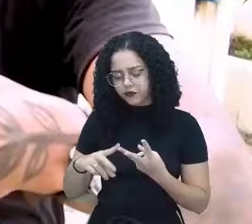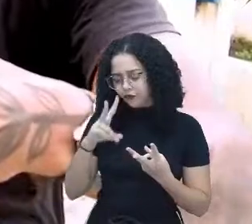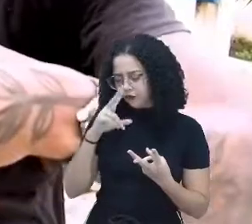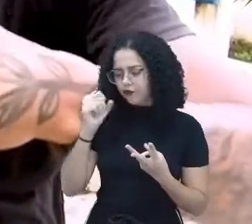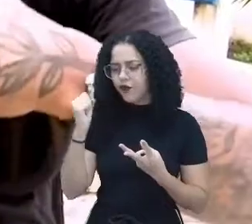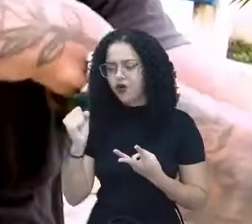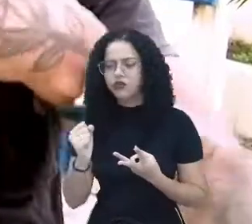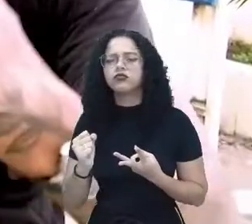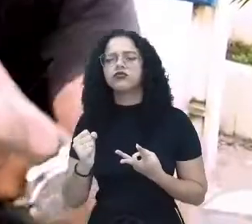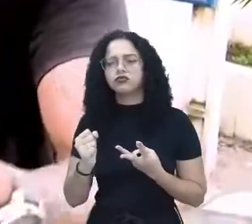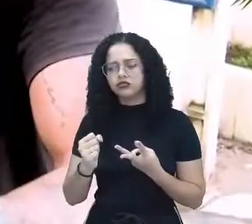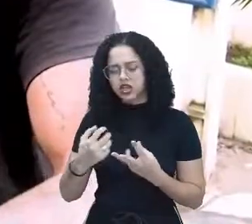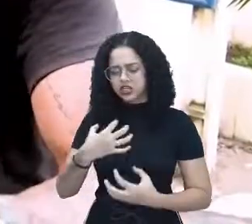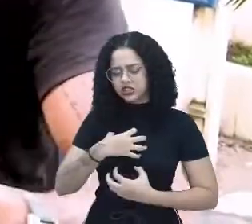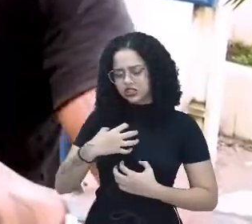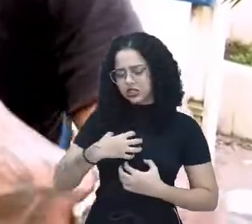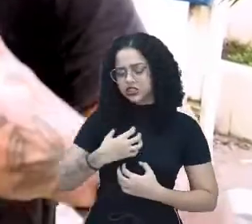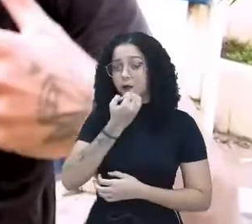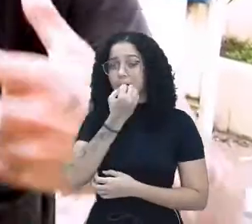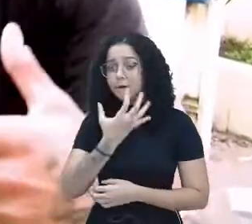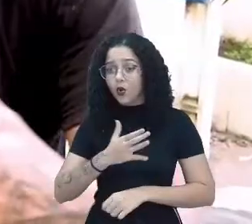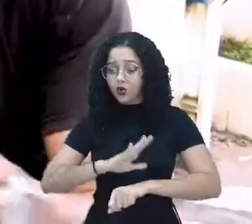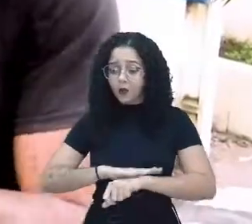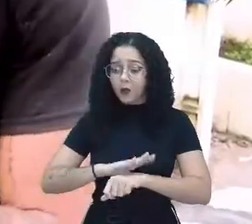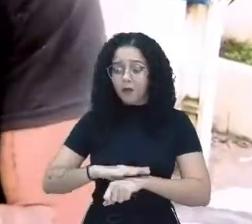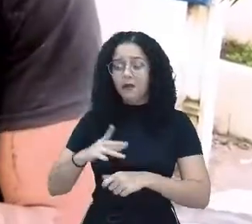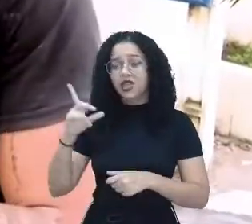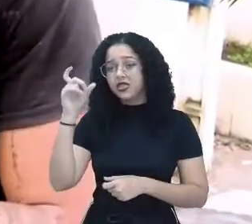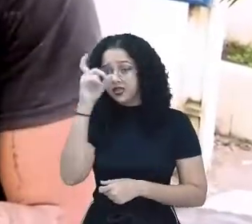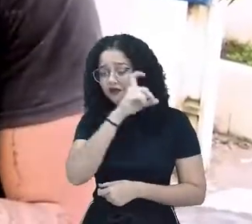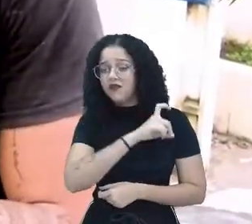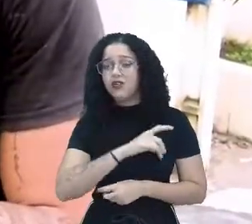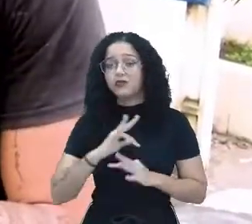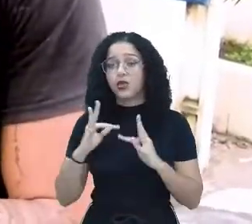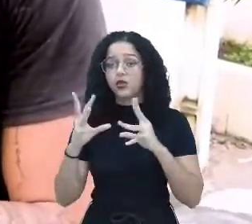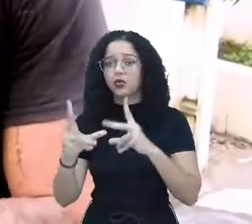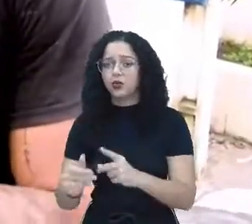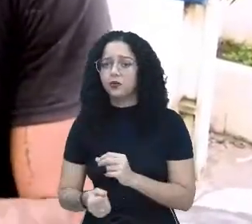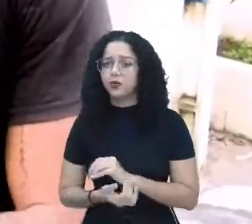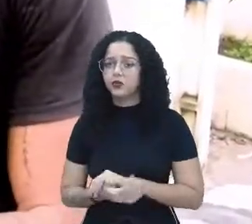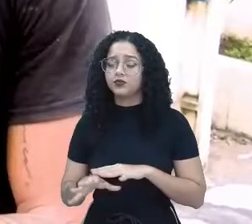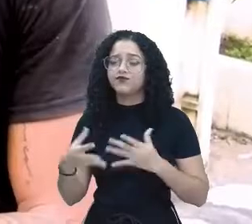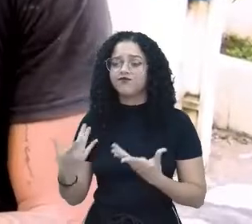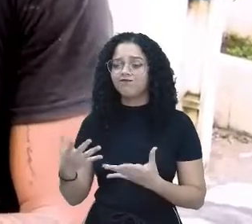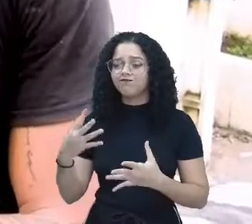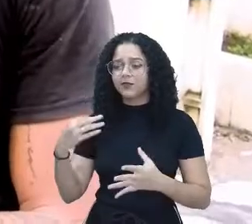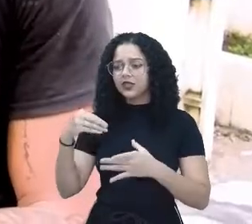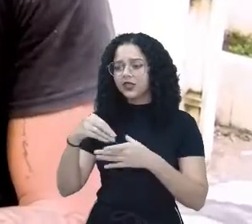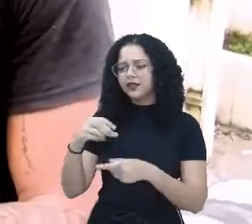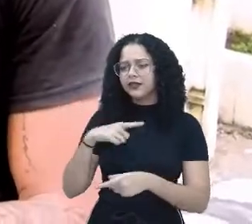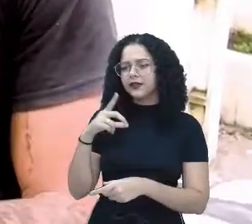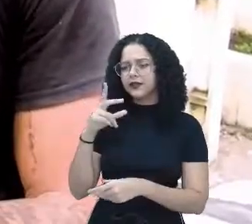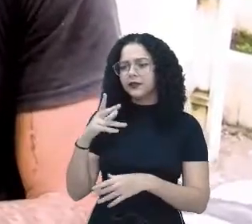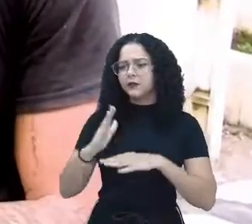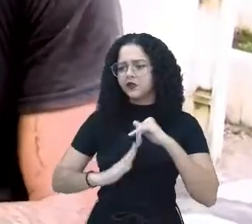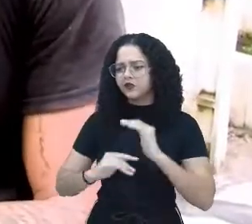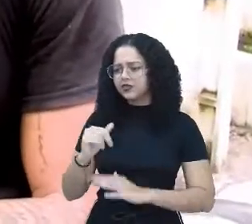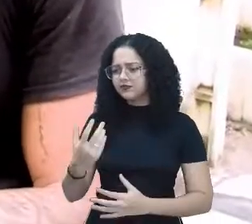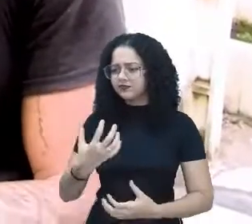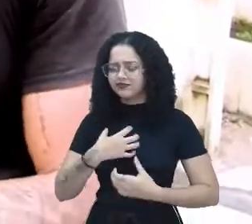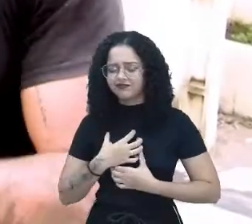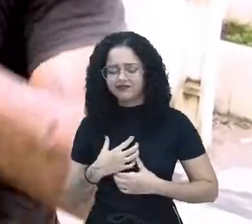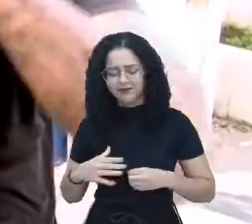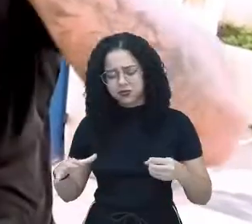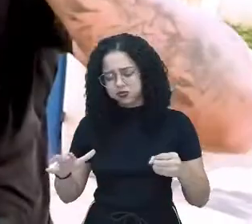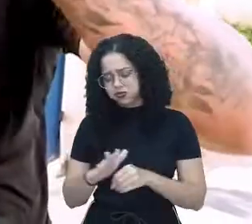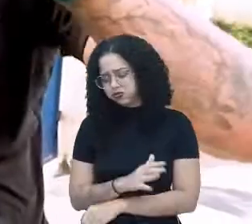acalanto, trazer sensações boas num momento de grande dificuldade para todo mundo. Então lá dentro tinham profissionais que estavam extremamente